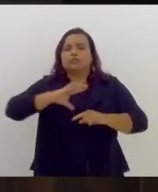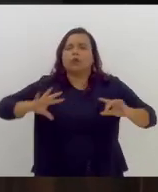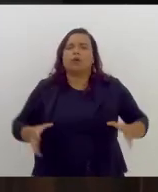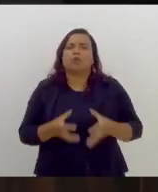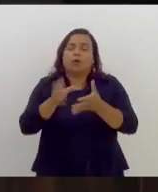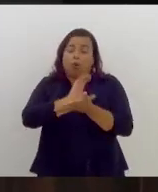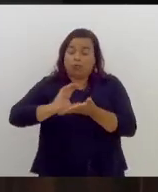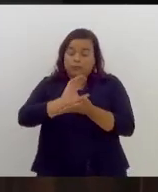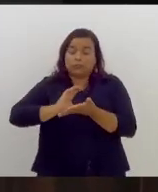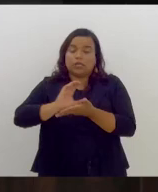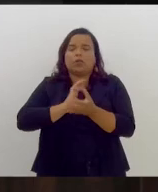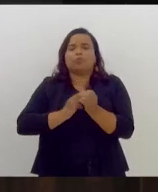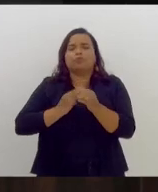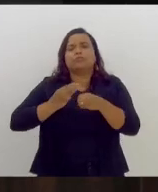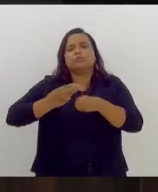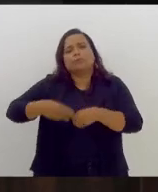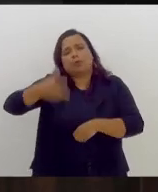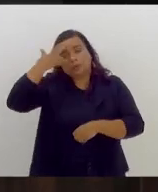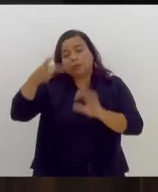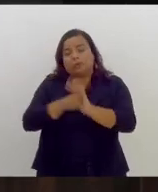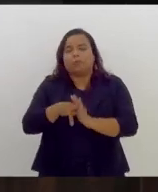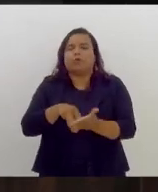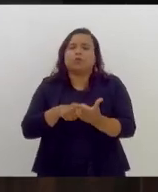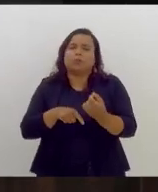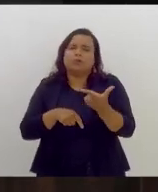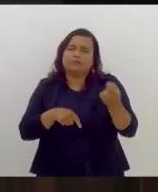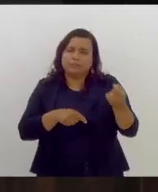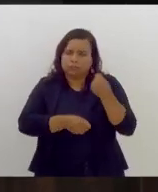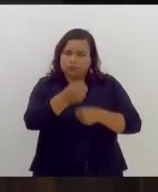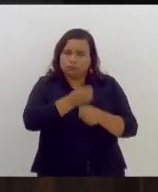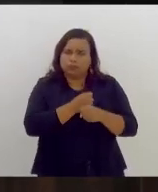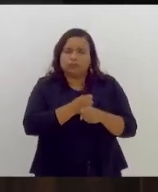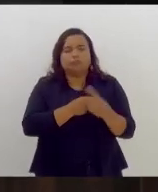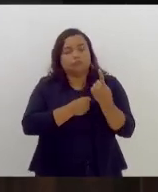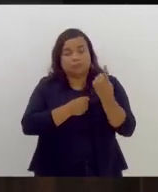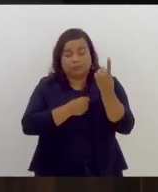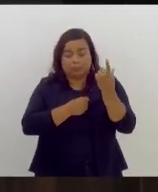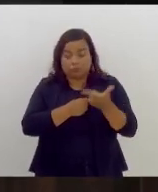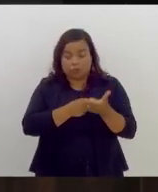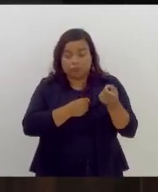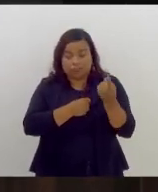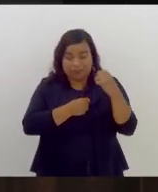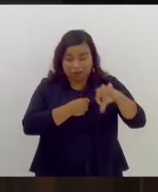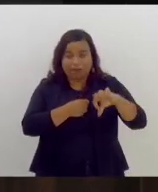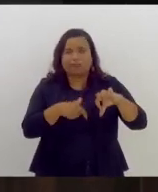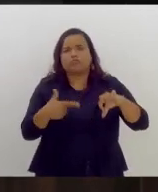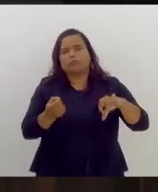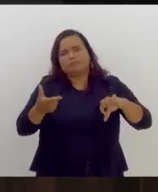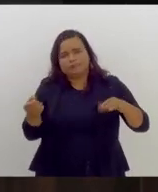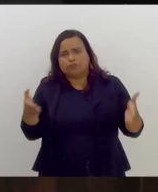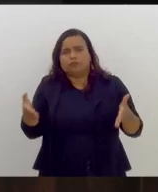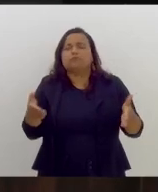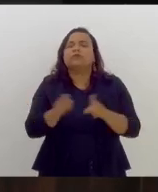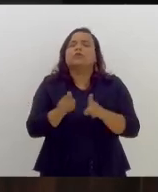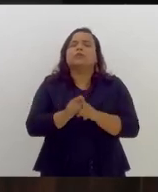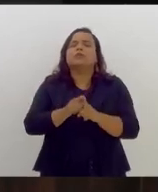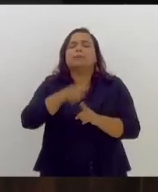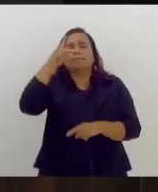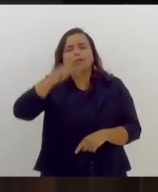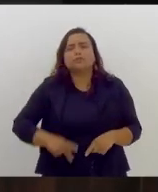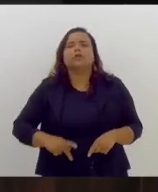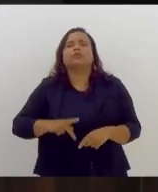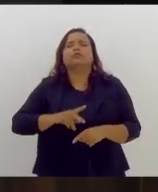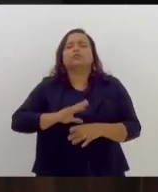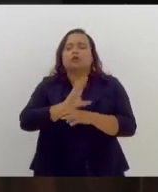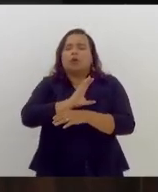Municipal de Cultura, entre 2019 e 2020, presidente do Conselho da Fundação Cidade das